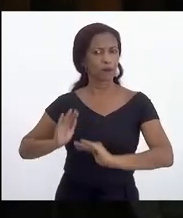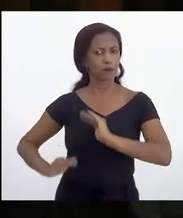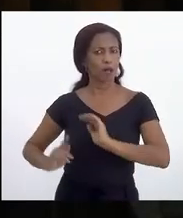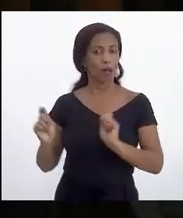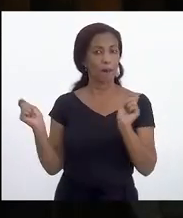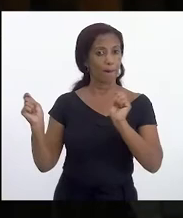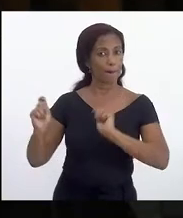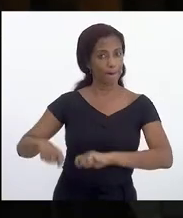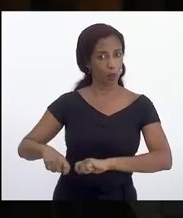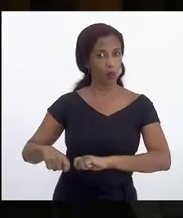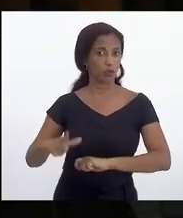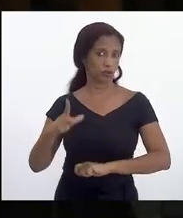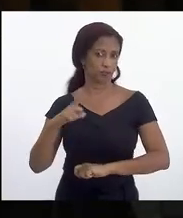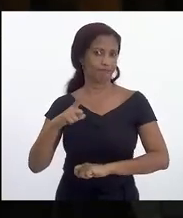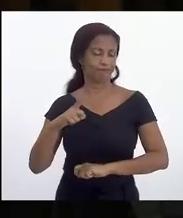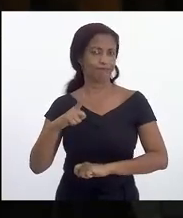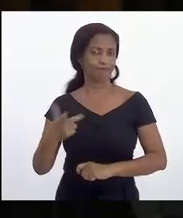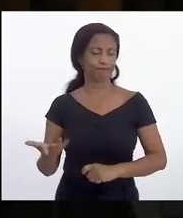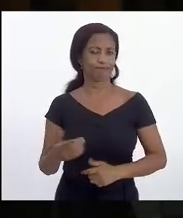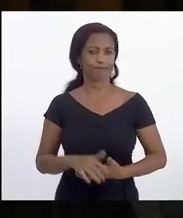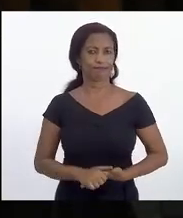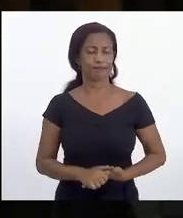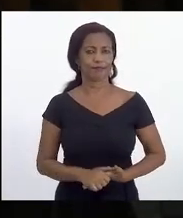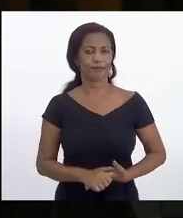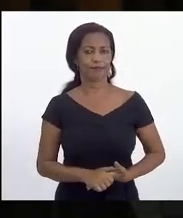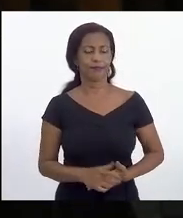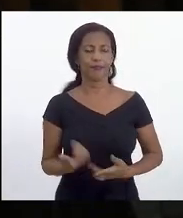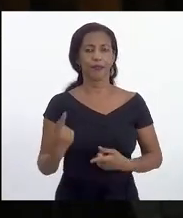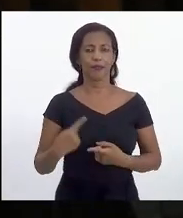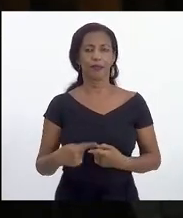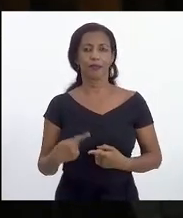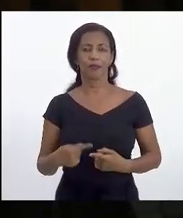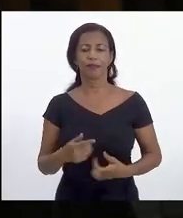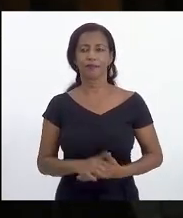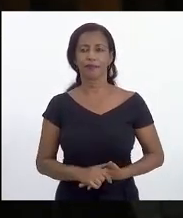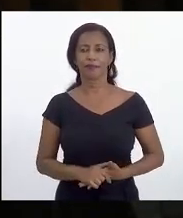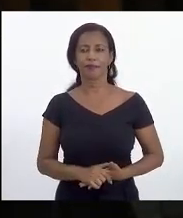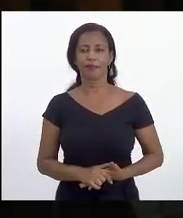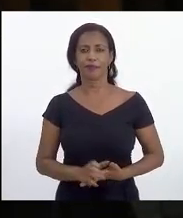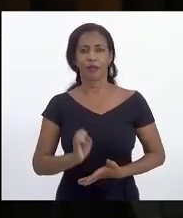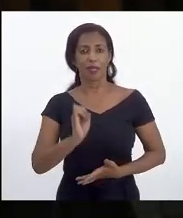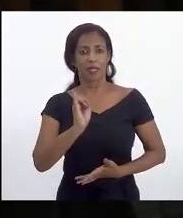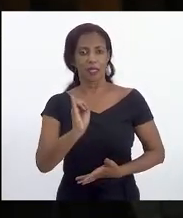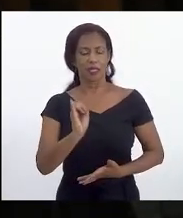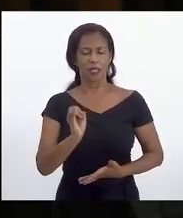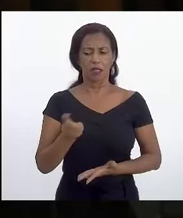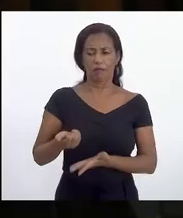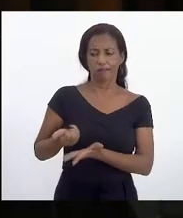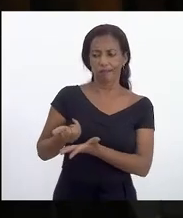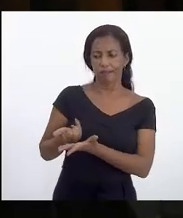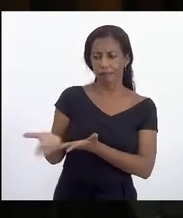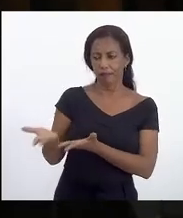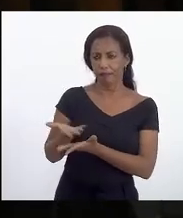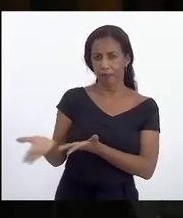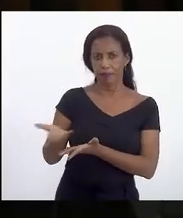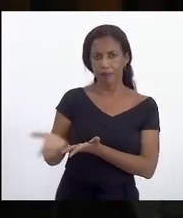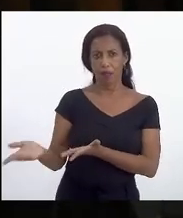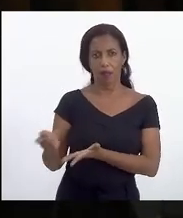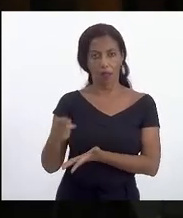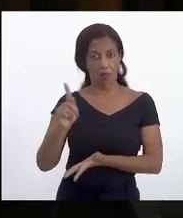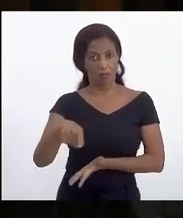pode exercer é porque se a despesa é